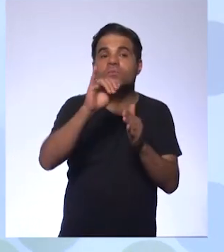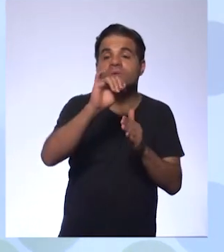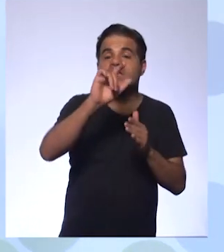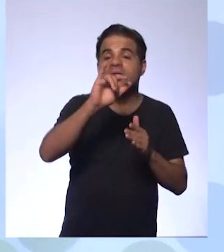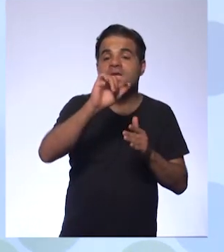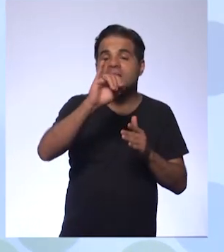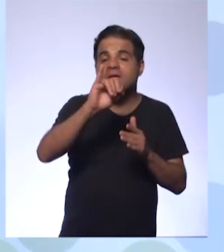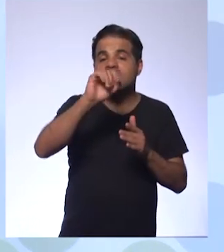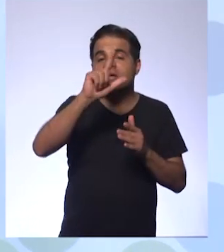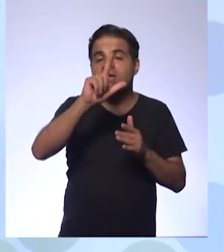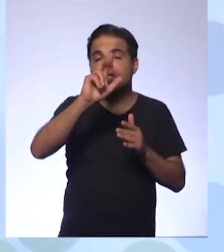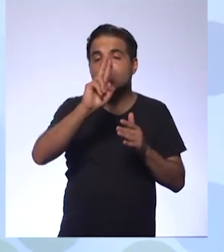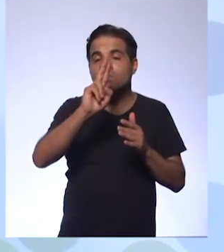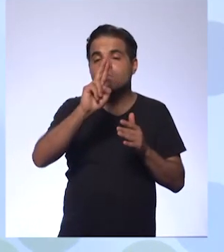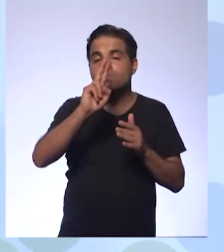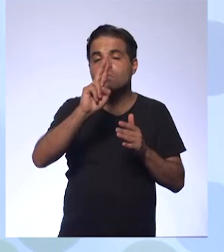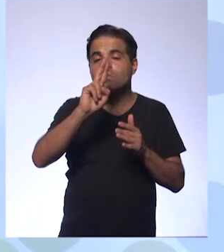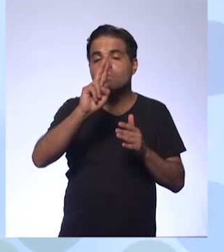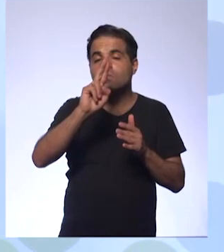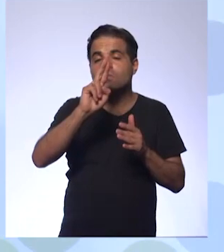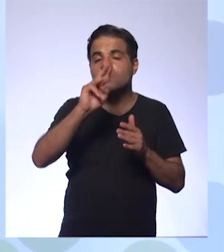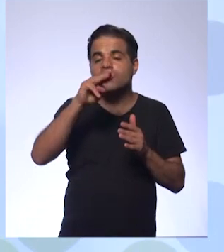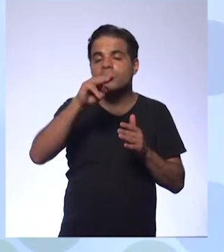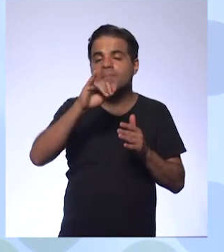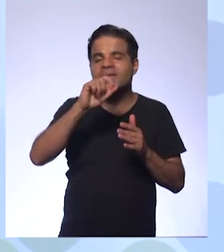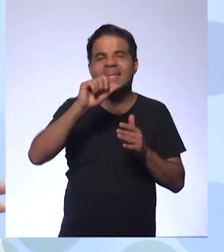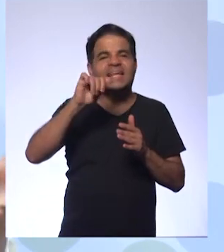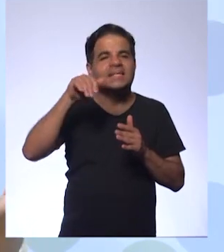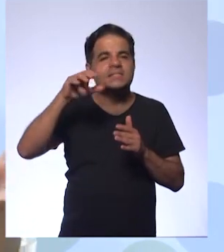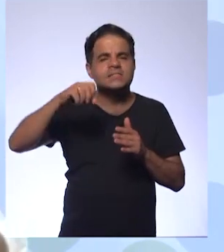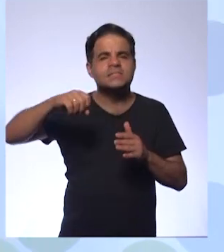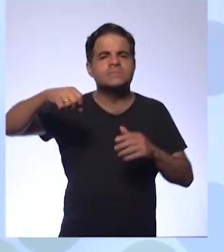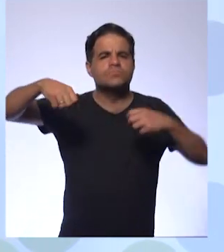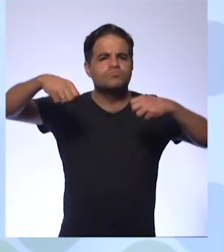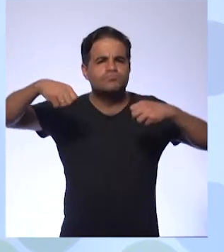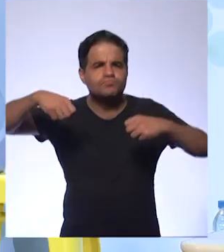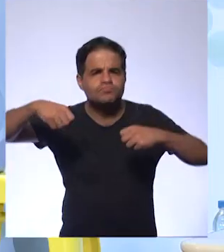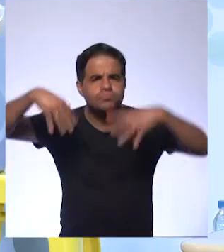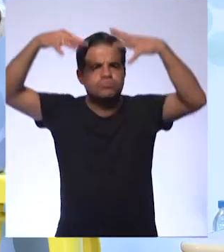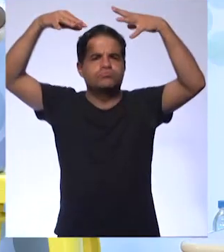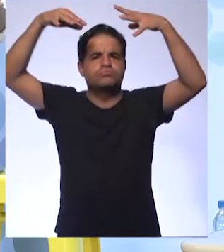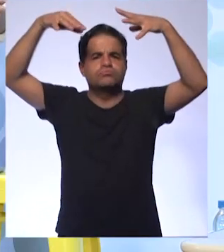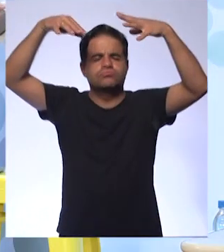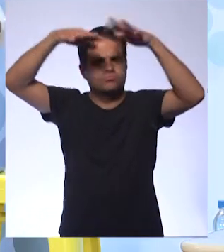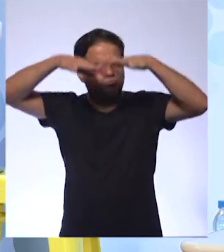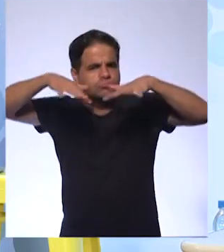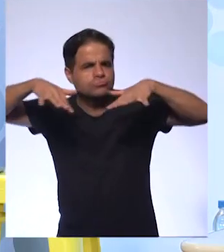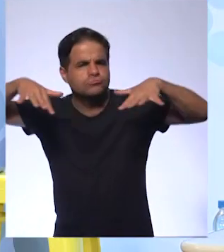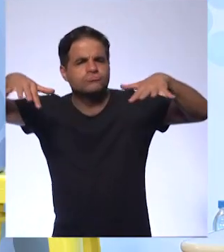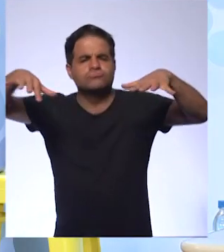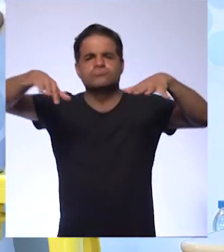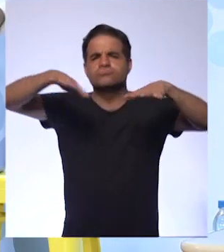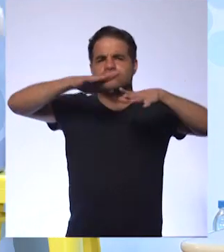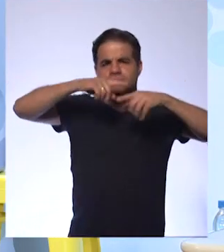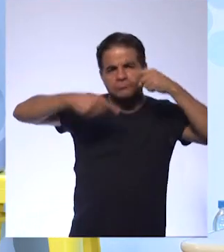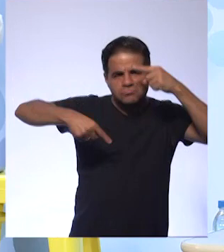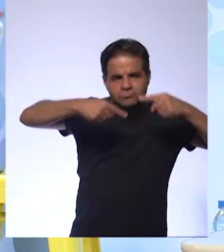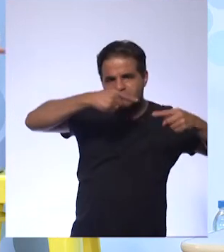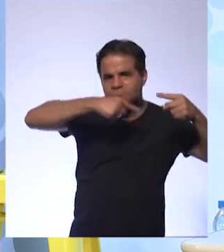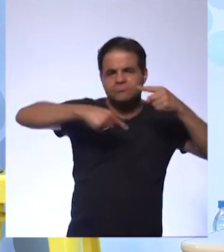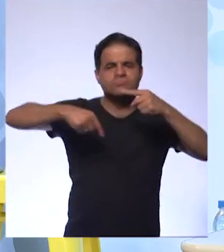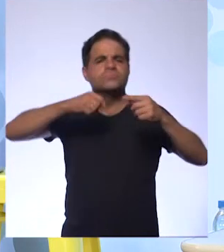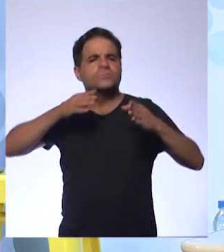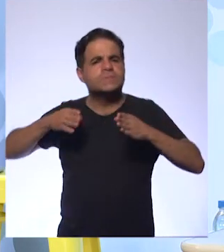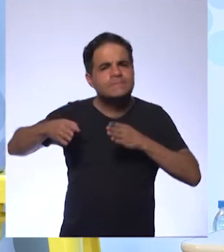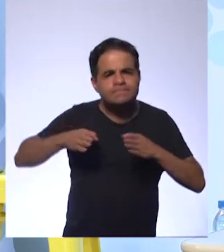desse movimento. As luzes da razão vão iluminar, né, o povo, vão iluminar os sistemas políticos, para que a gente